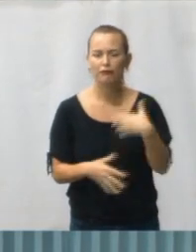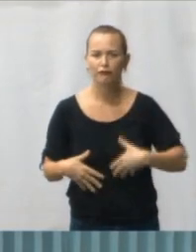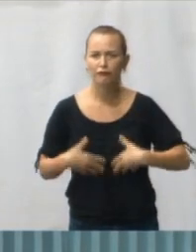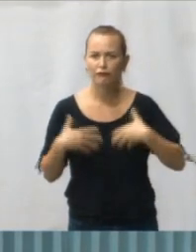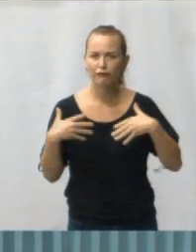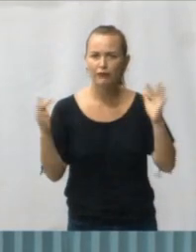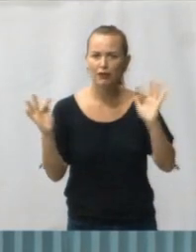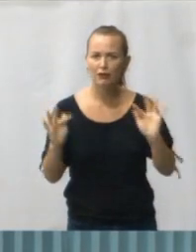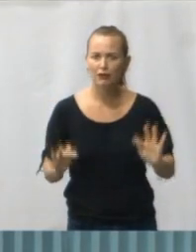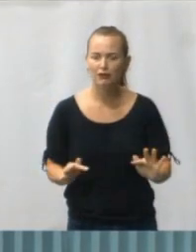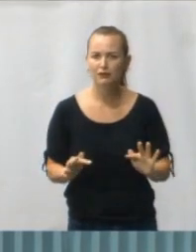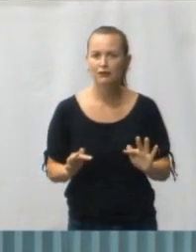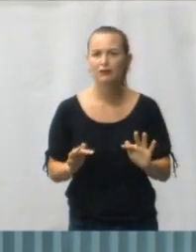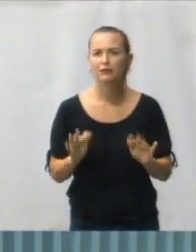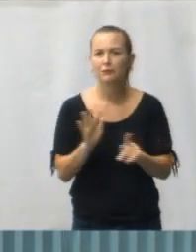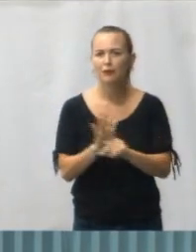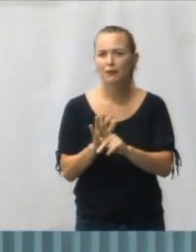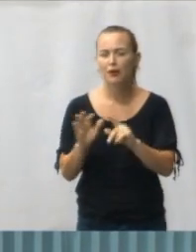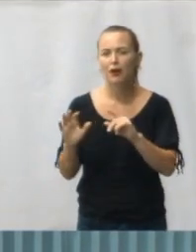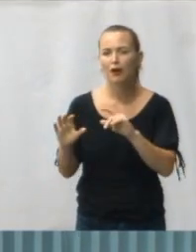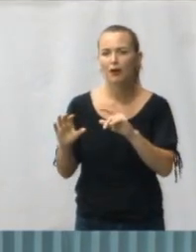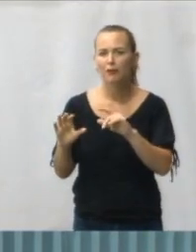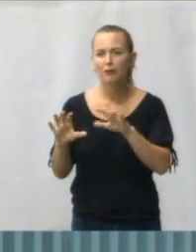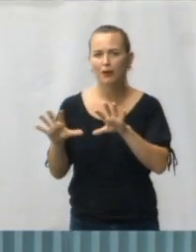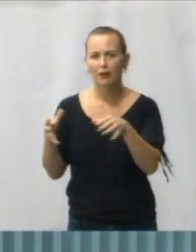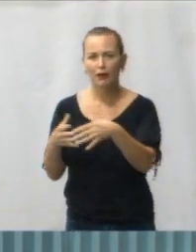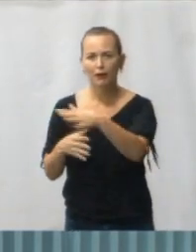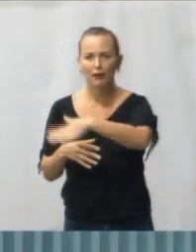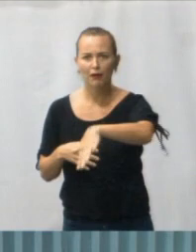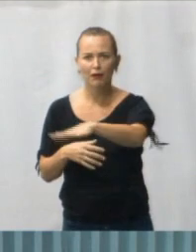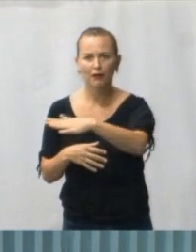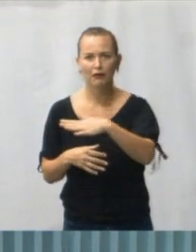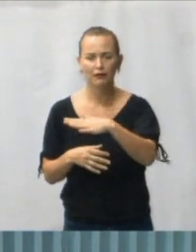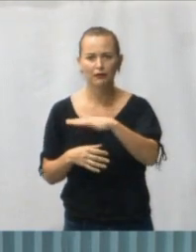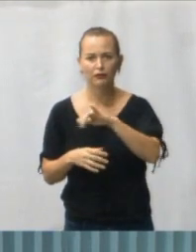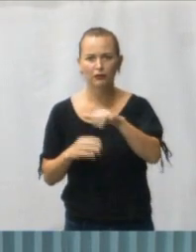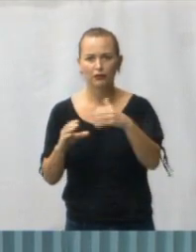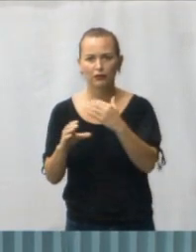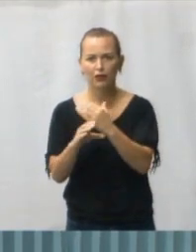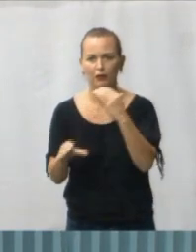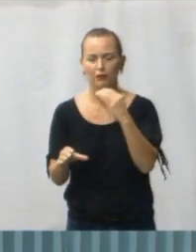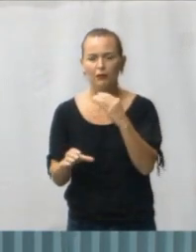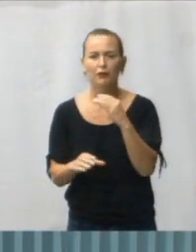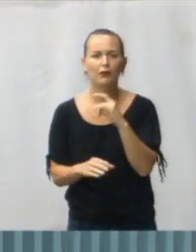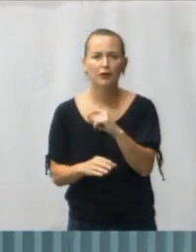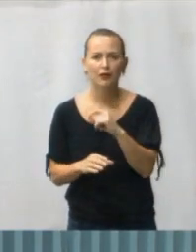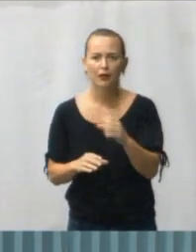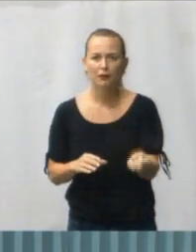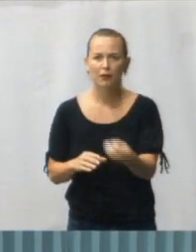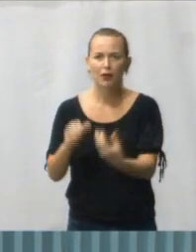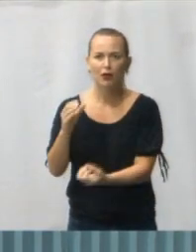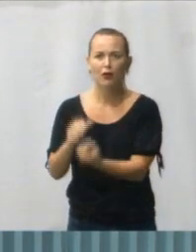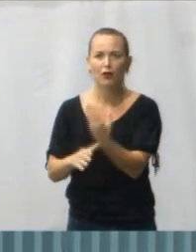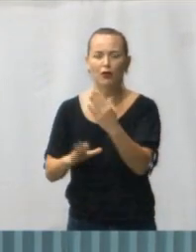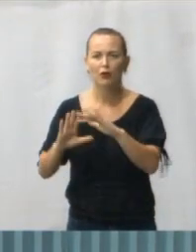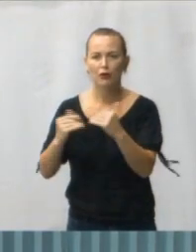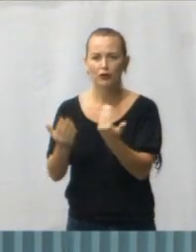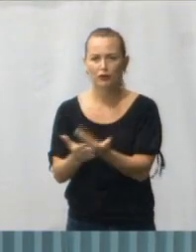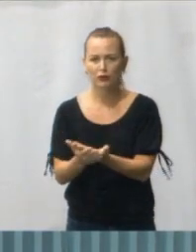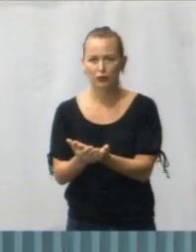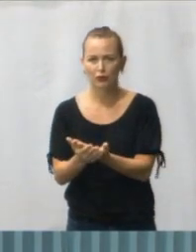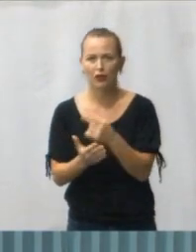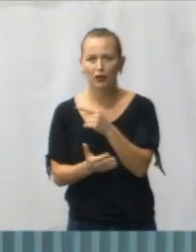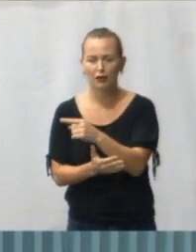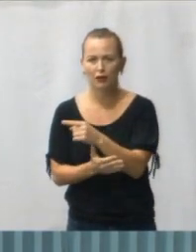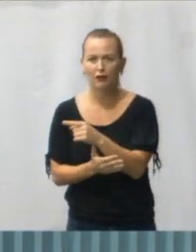Jardim Camburi, uma nova escola, que vai ser funcionar em Jardim Camburi, é mais 600 vagas